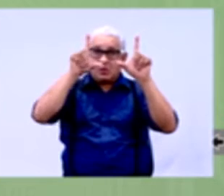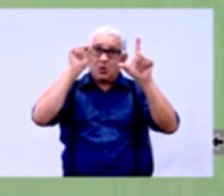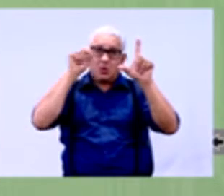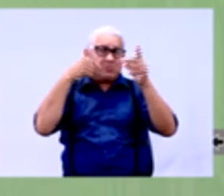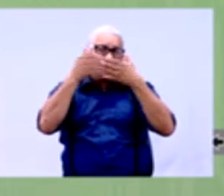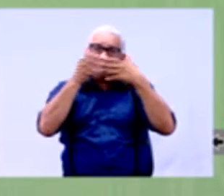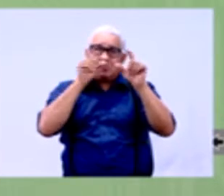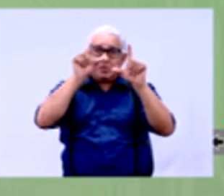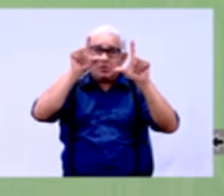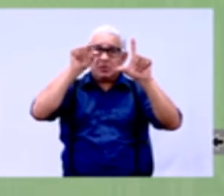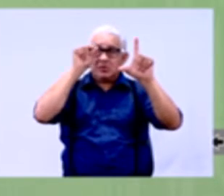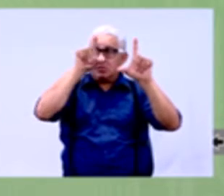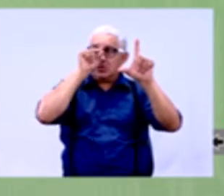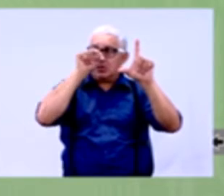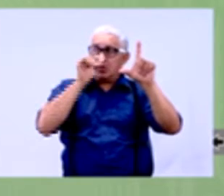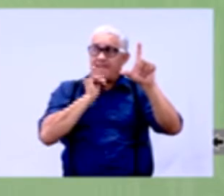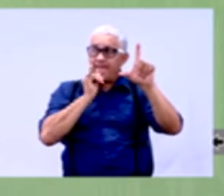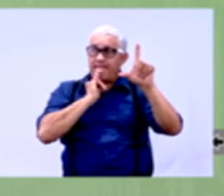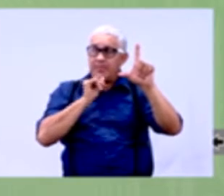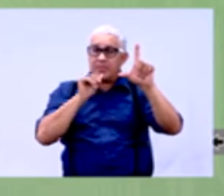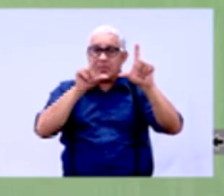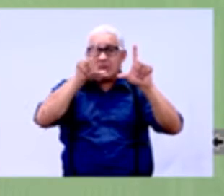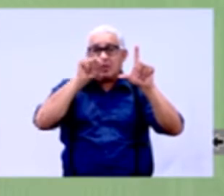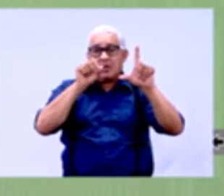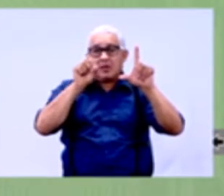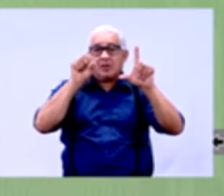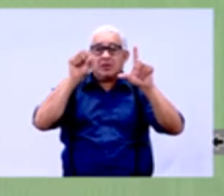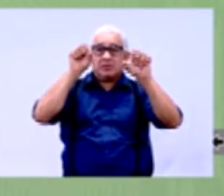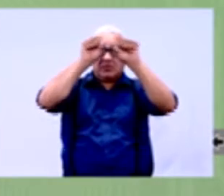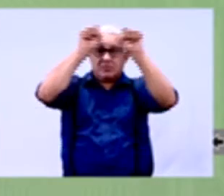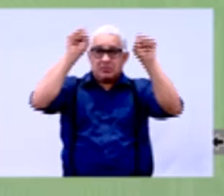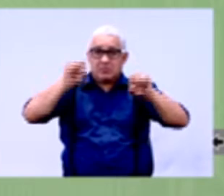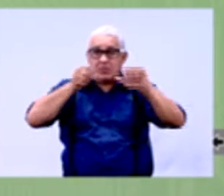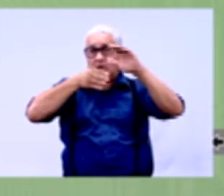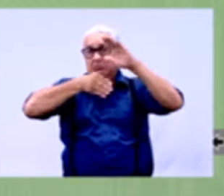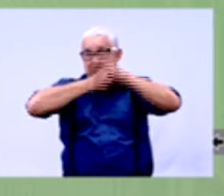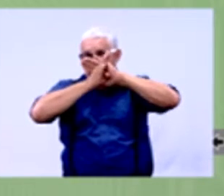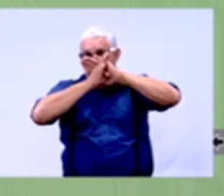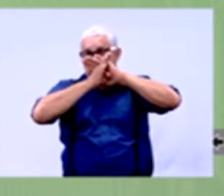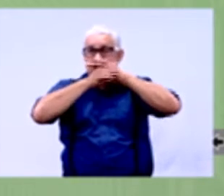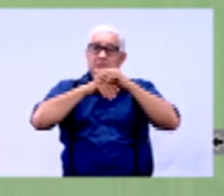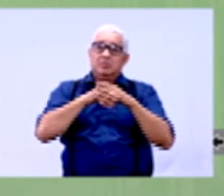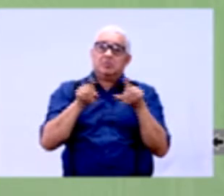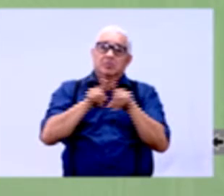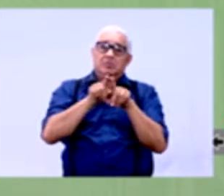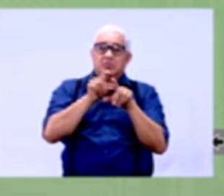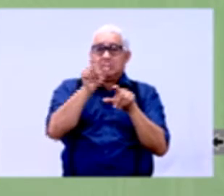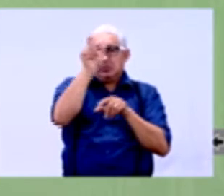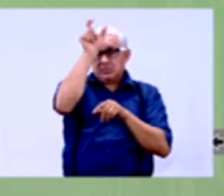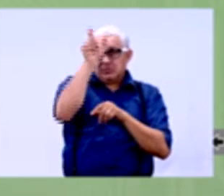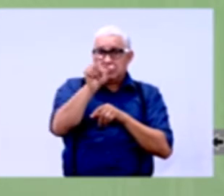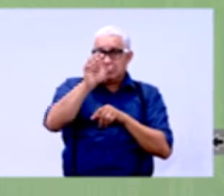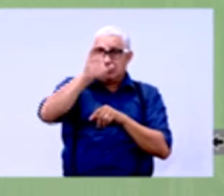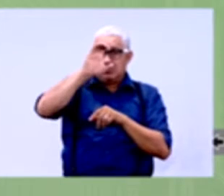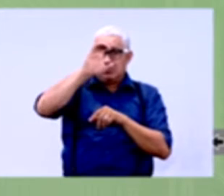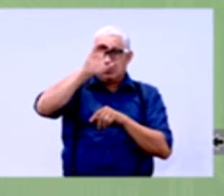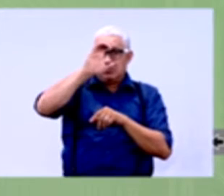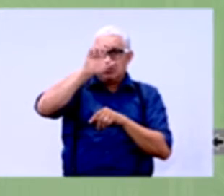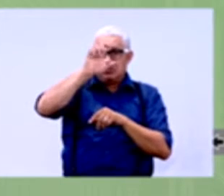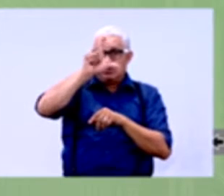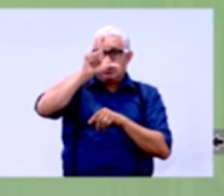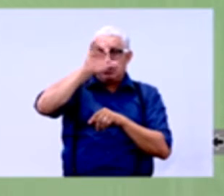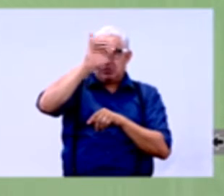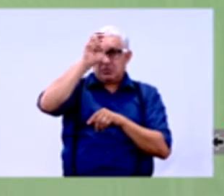coisa, né? Que pode ser, por exemplo, qual é o sistema que ele vai acessar, qual é o cliente que ele quer, uma caixinha